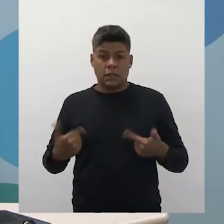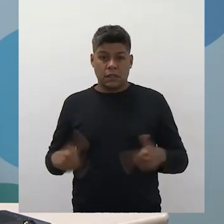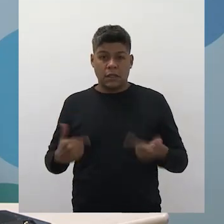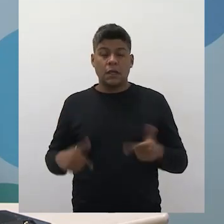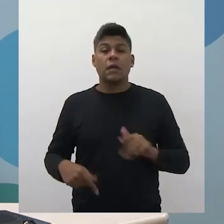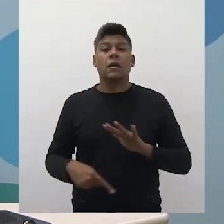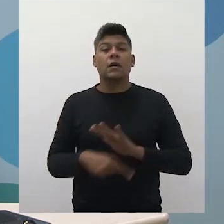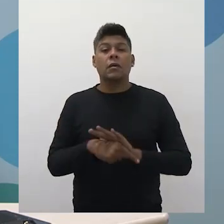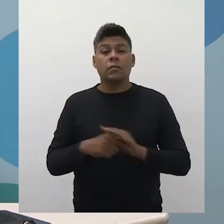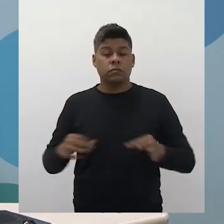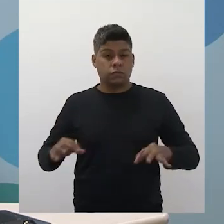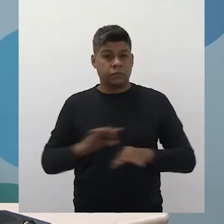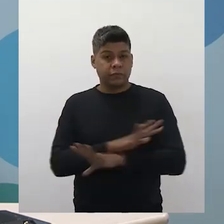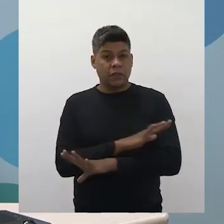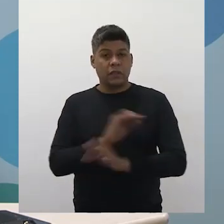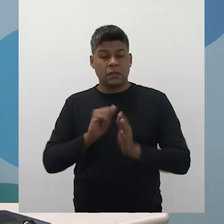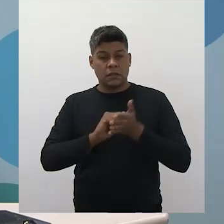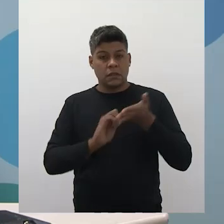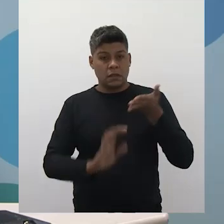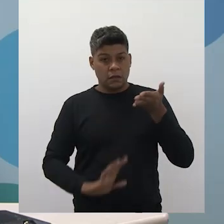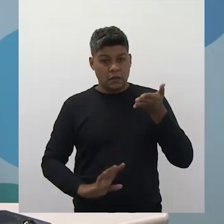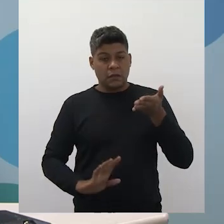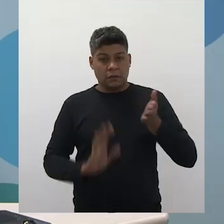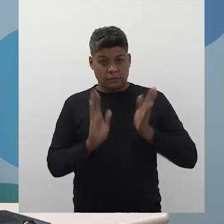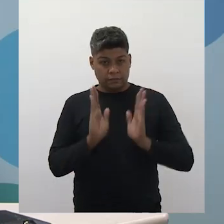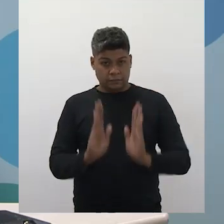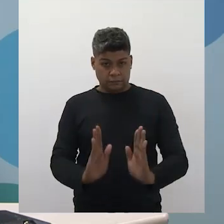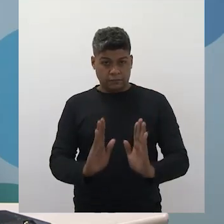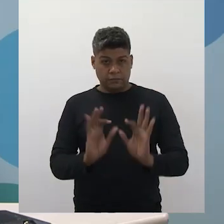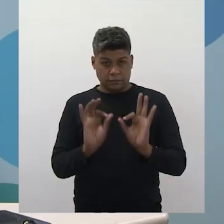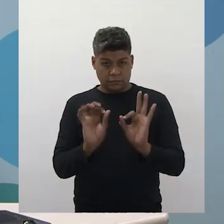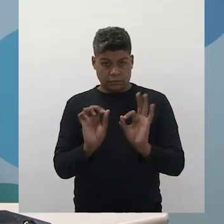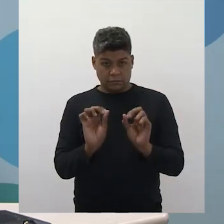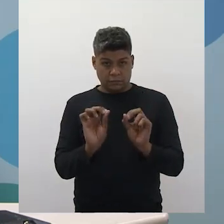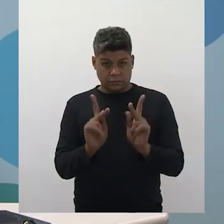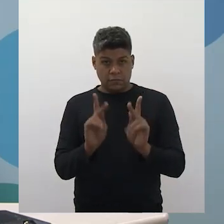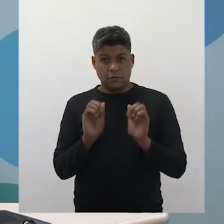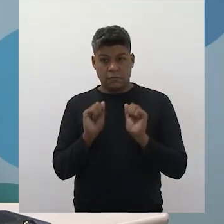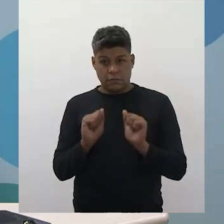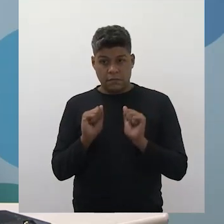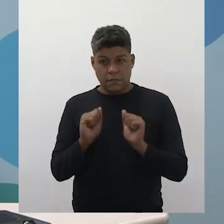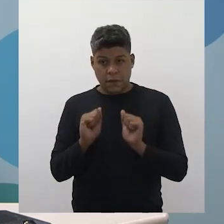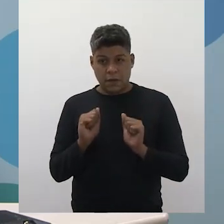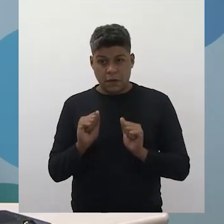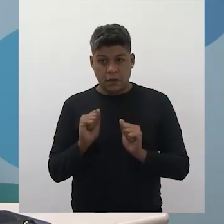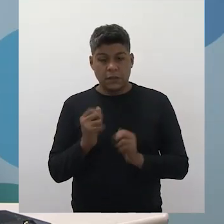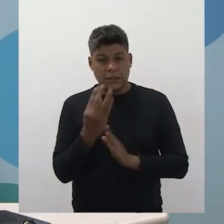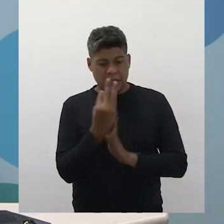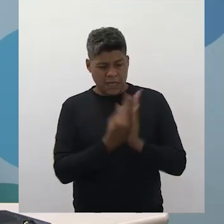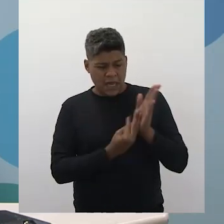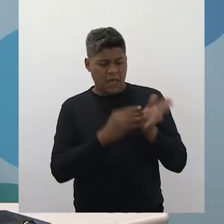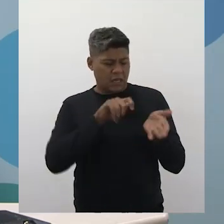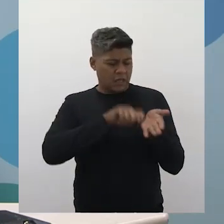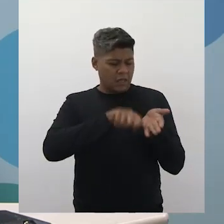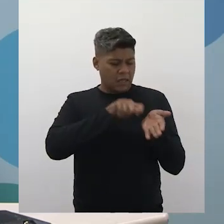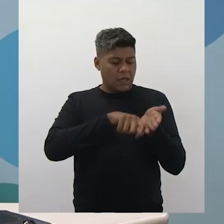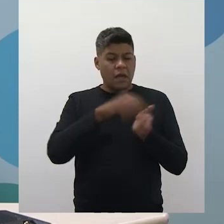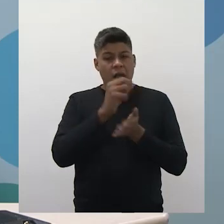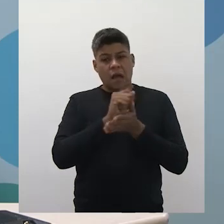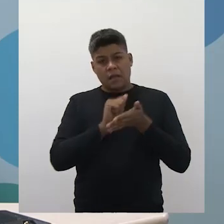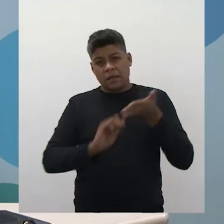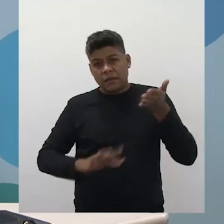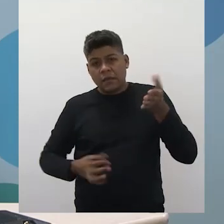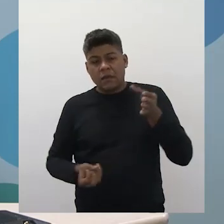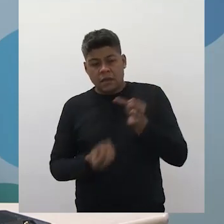parte da finalização das atividades, esse processo. Tá? Então, pode ser a questão da produção de texto em relação a essas atividades, a criação